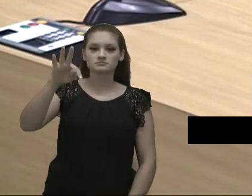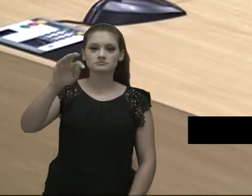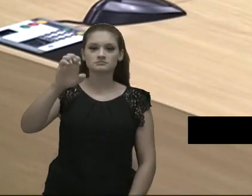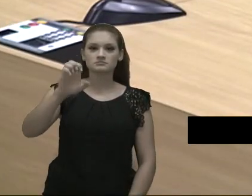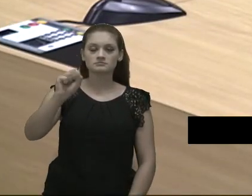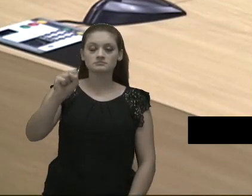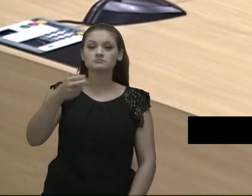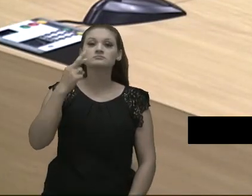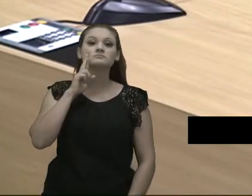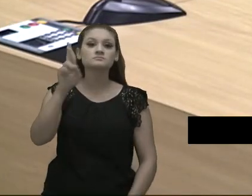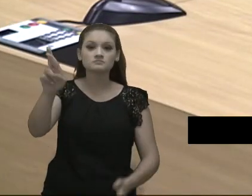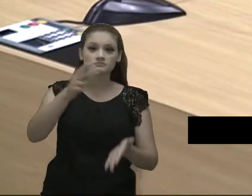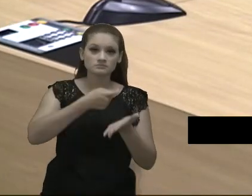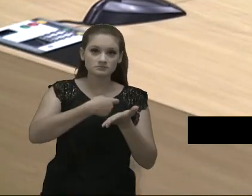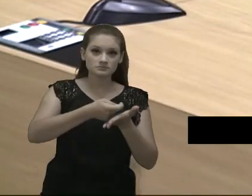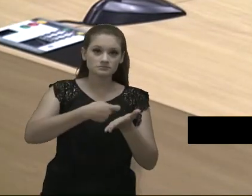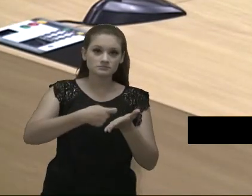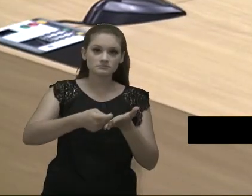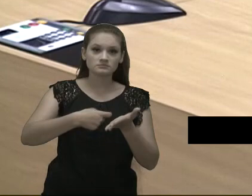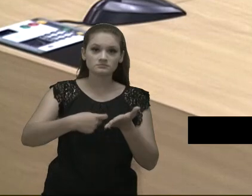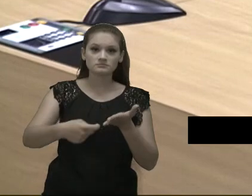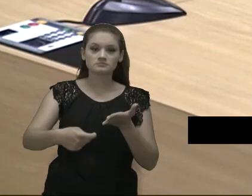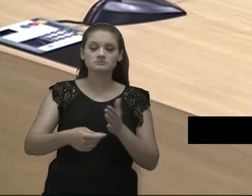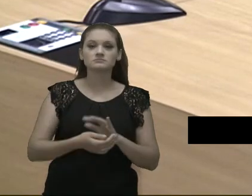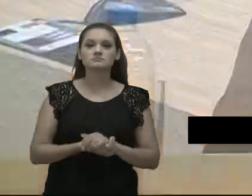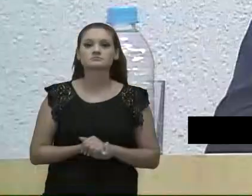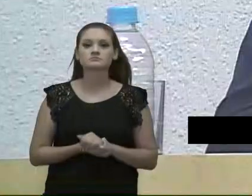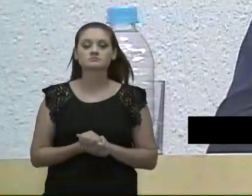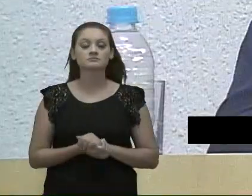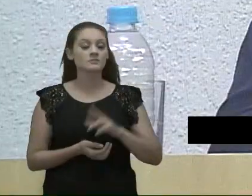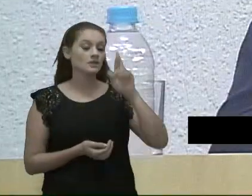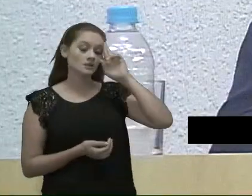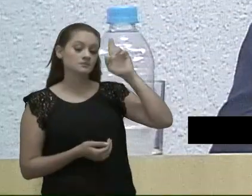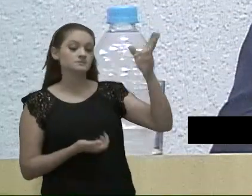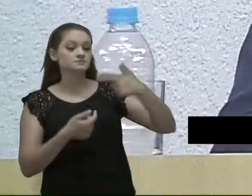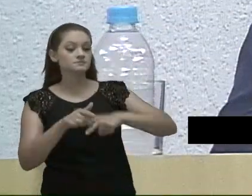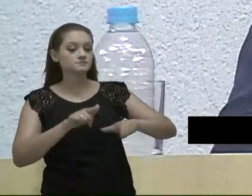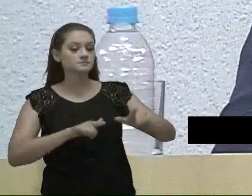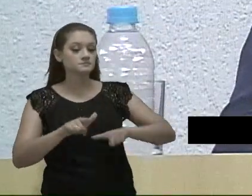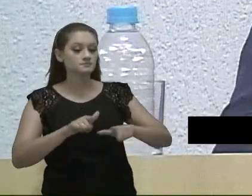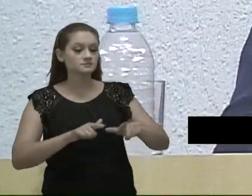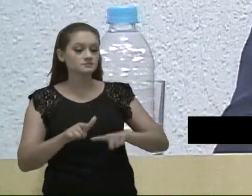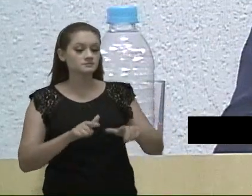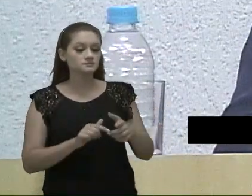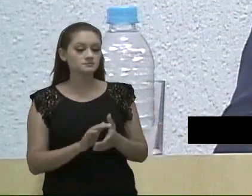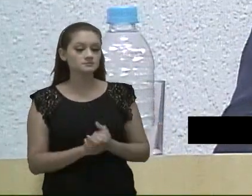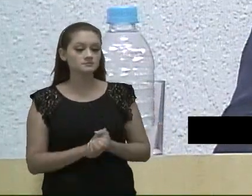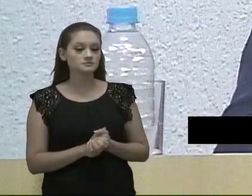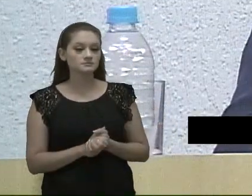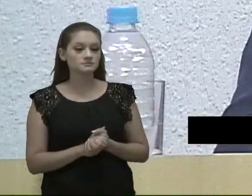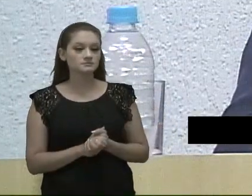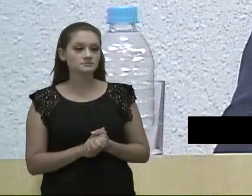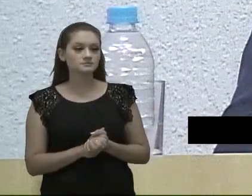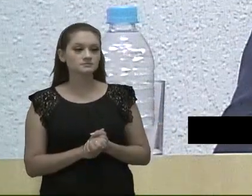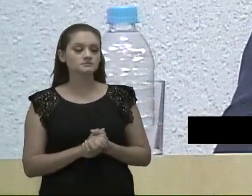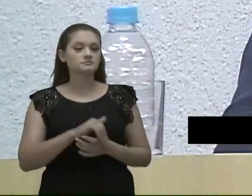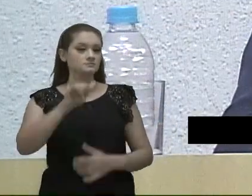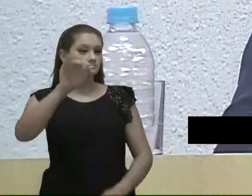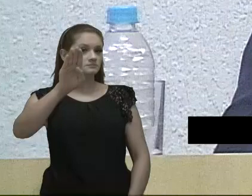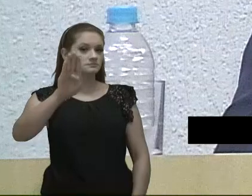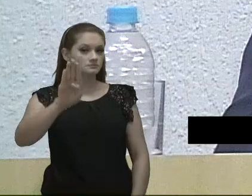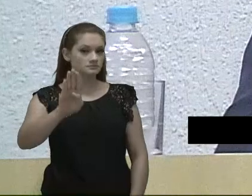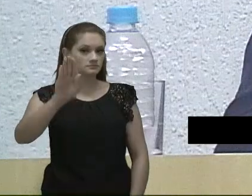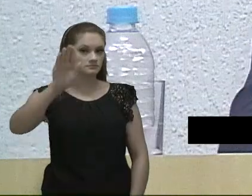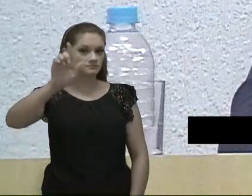esse questionamento sim, doutor. Muito obrigado. O senhor prestou algum tipo de serviço para a IBGC